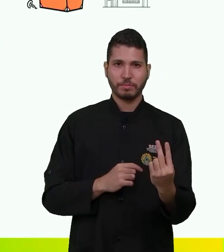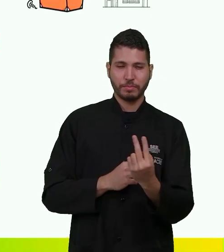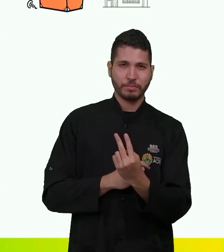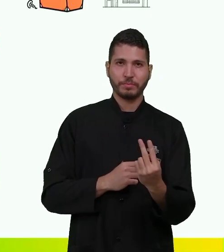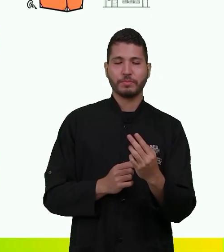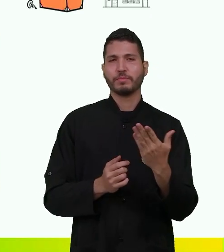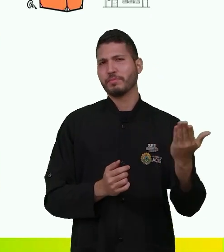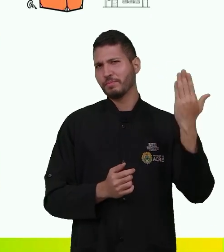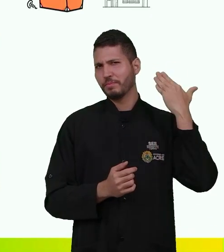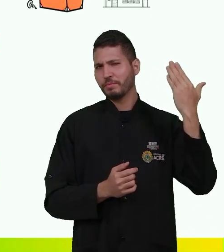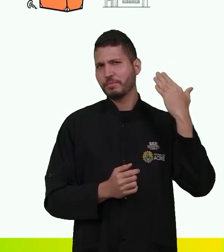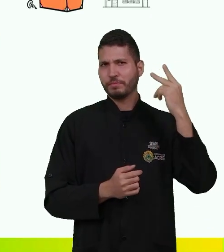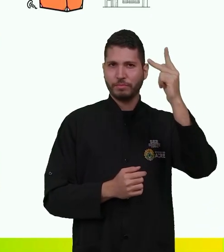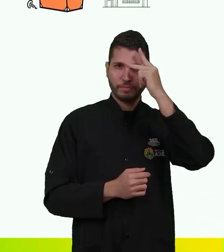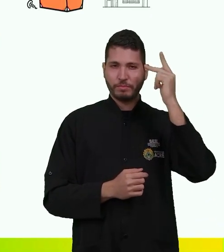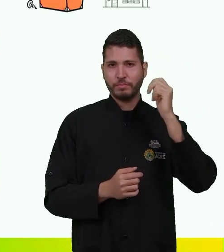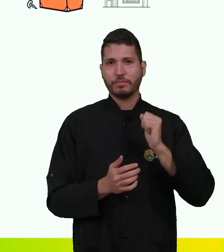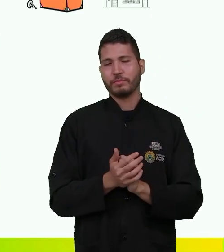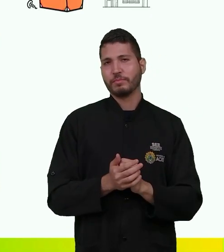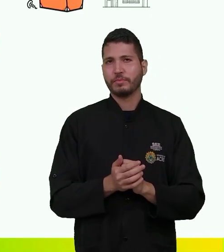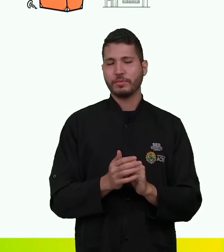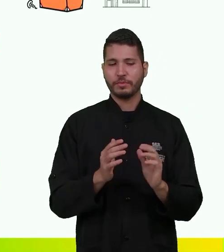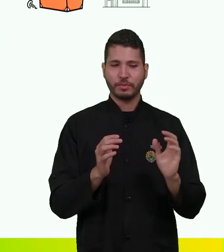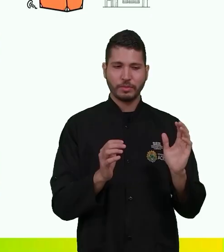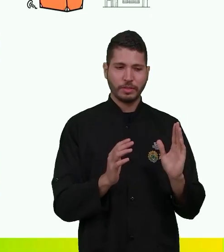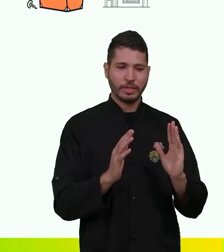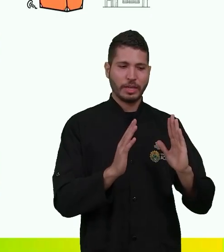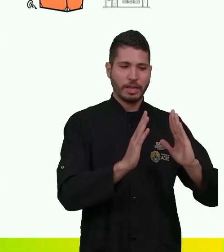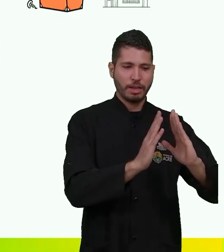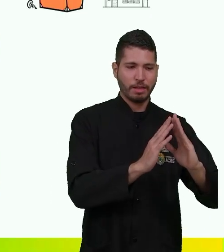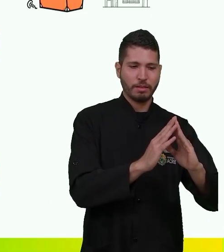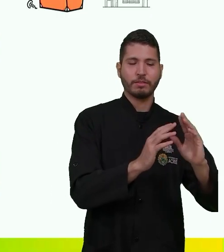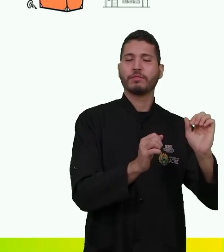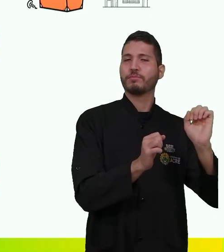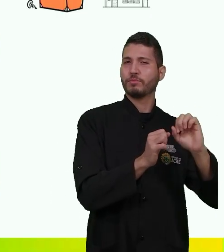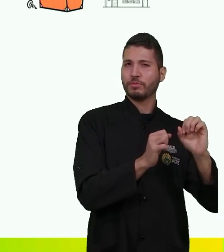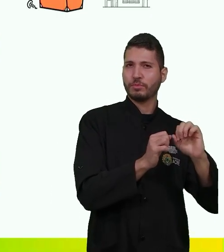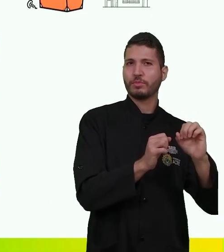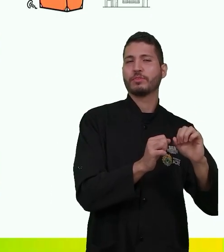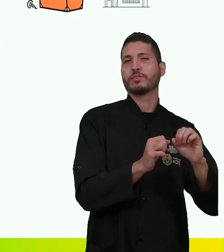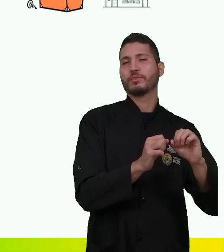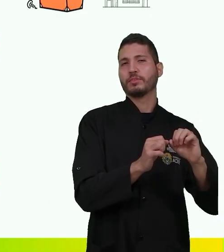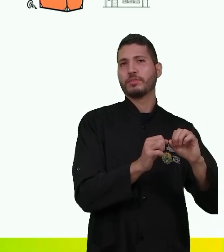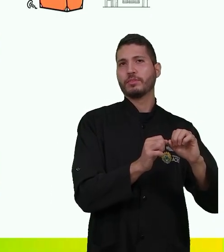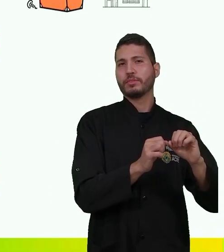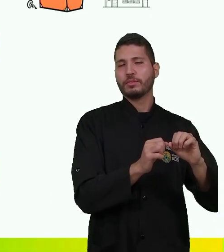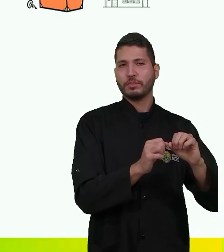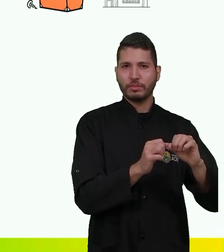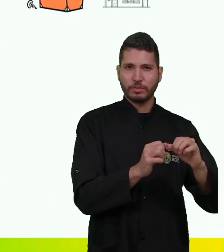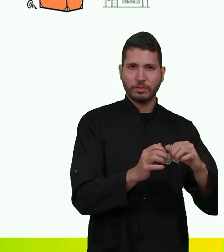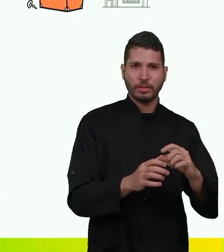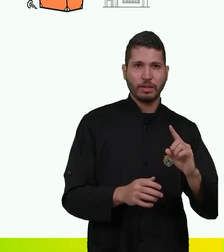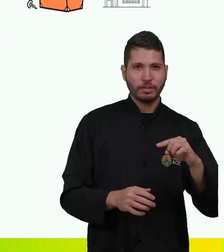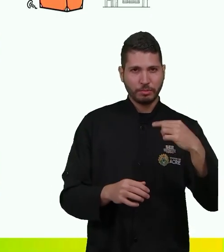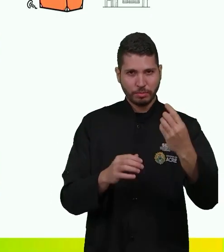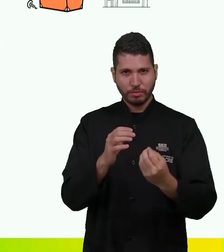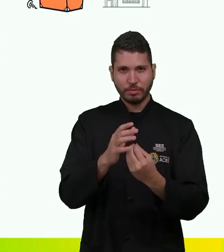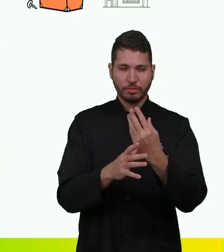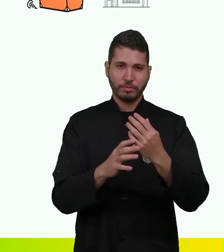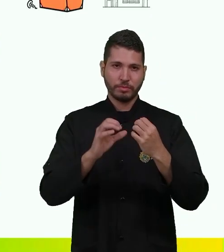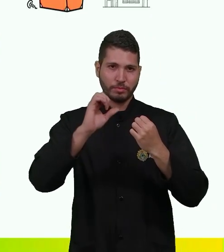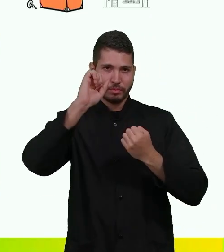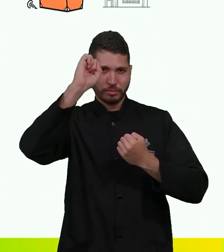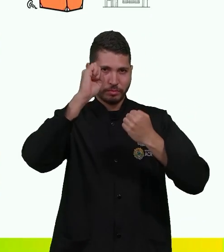Antigamente as pessoas produziam tudo no fundo da sua casa, numa oficina, no vilarejo ali no canto. Agora as máquinas estão umas